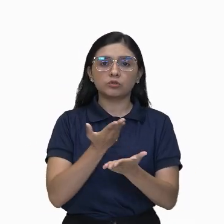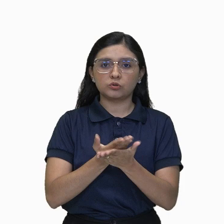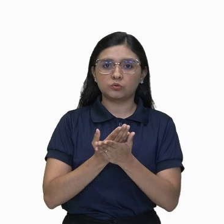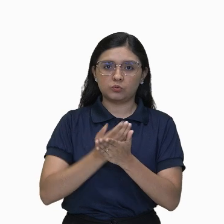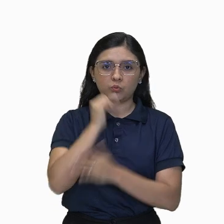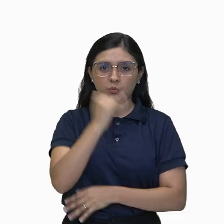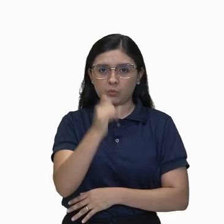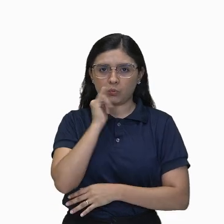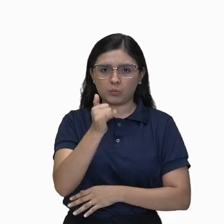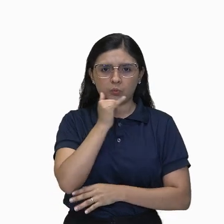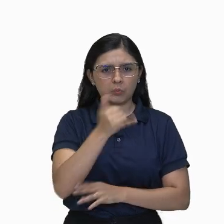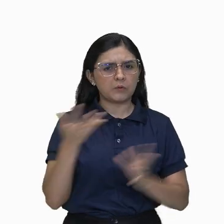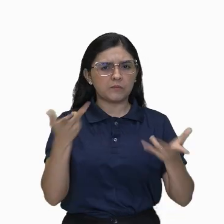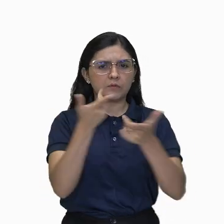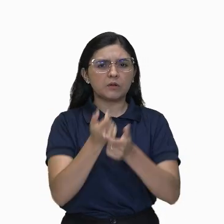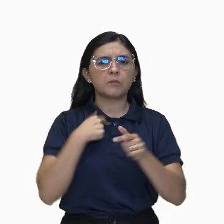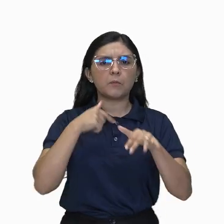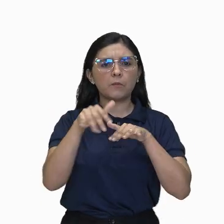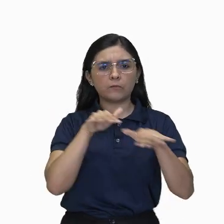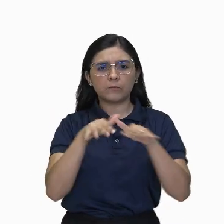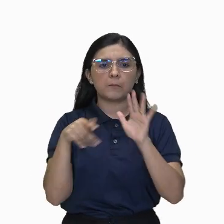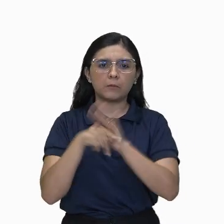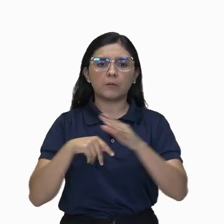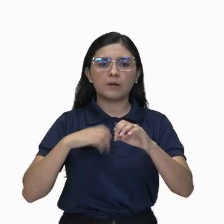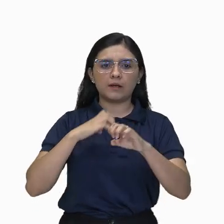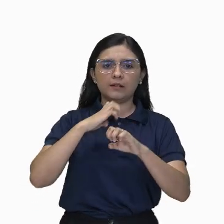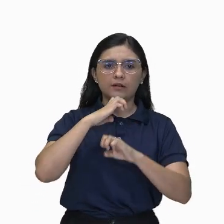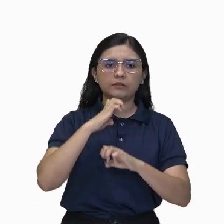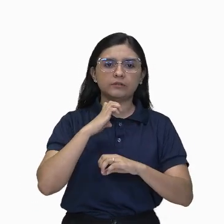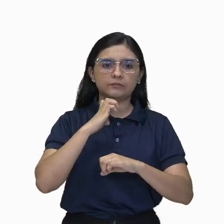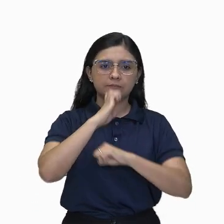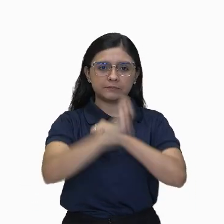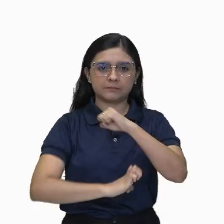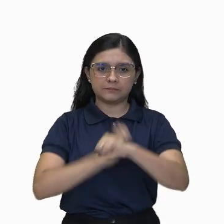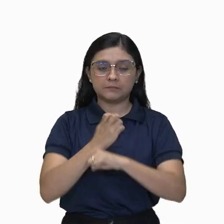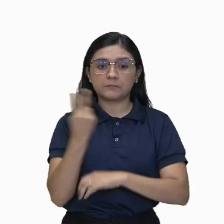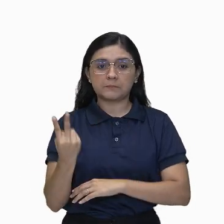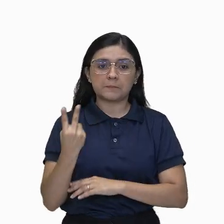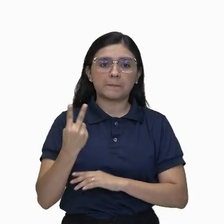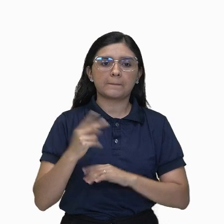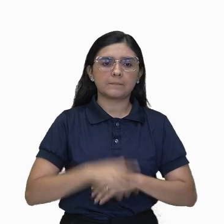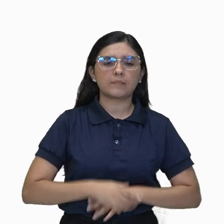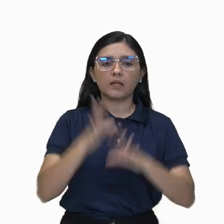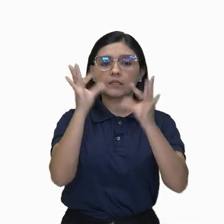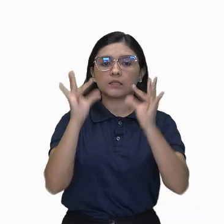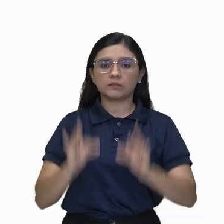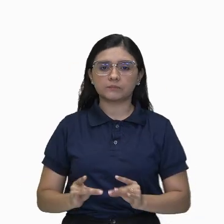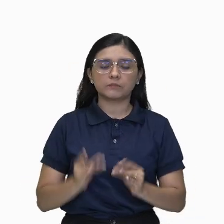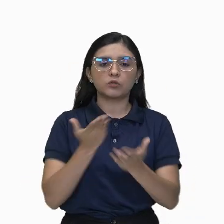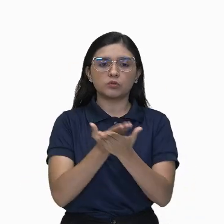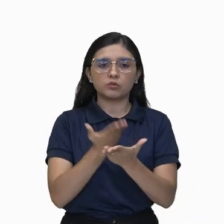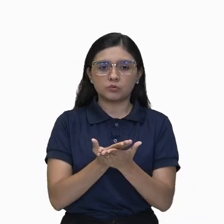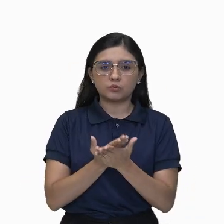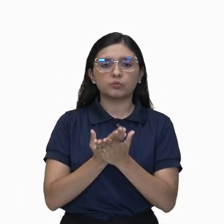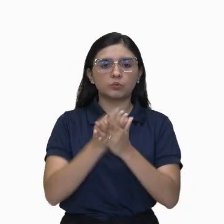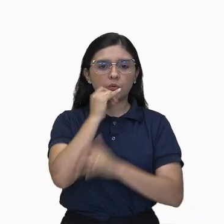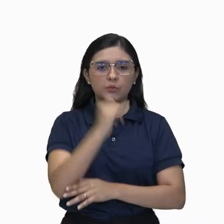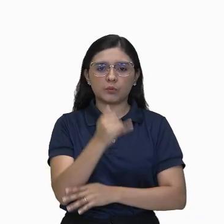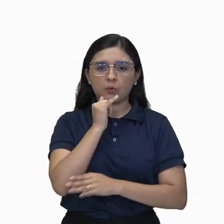as maravilhas do movimento dos elétrons 2. Detalhamento,